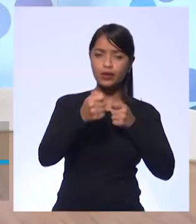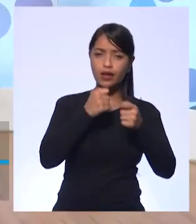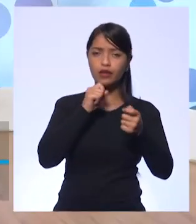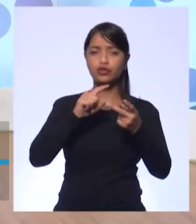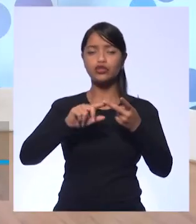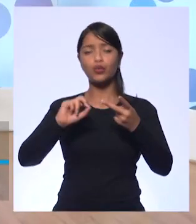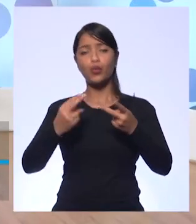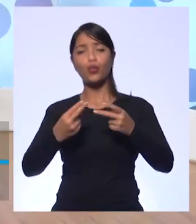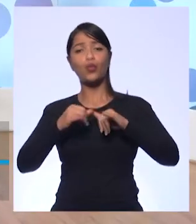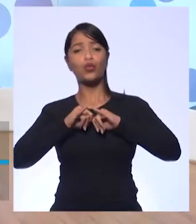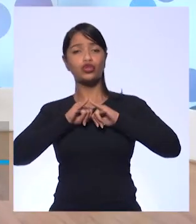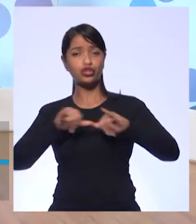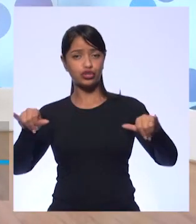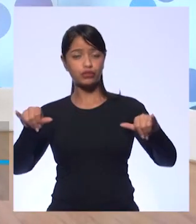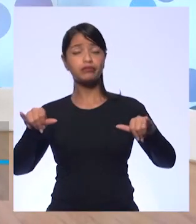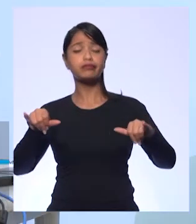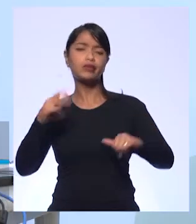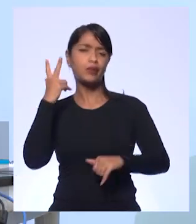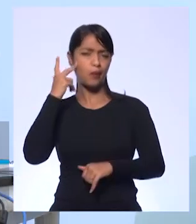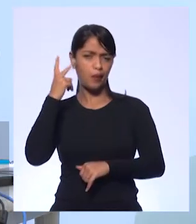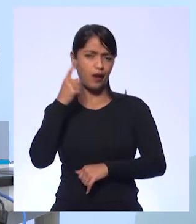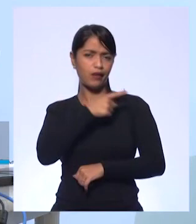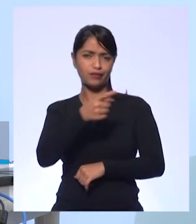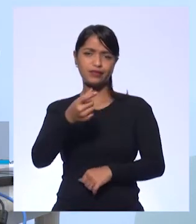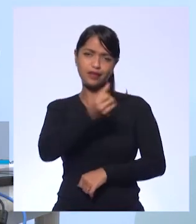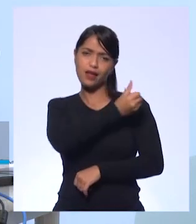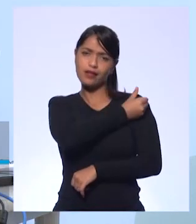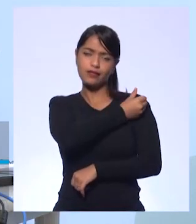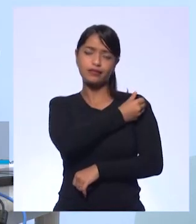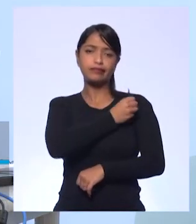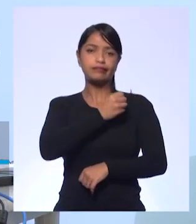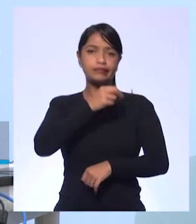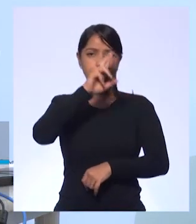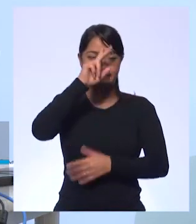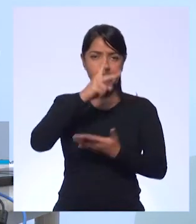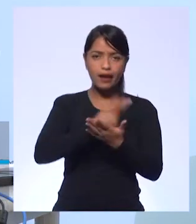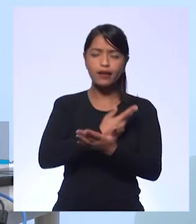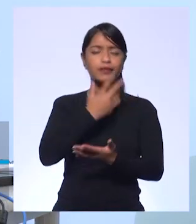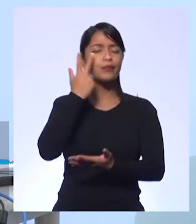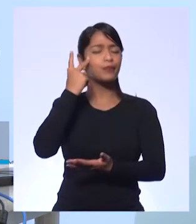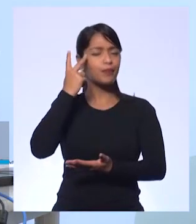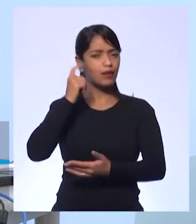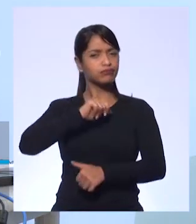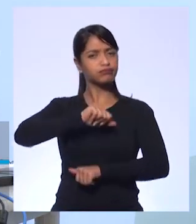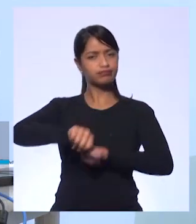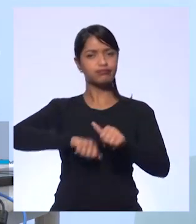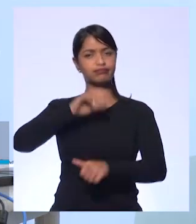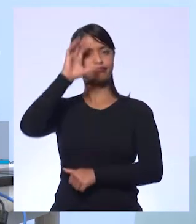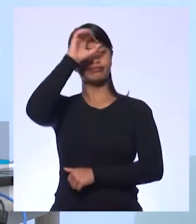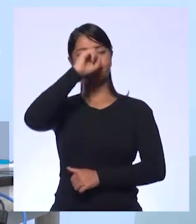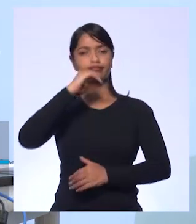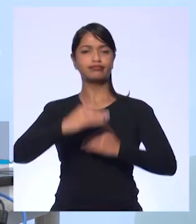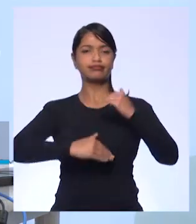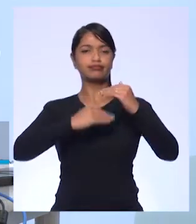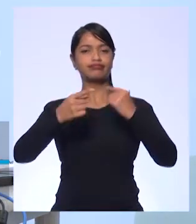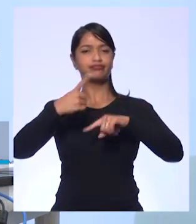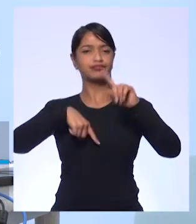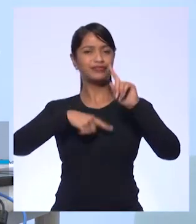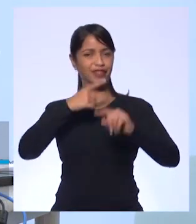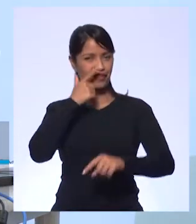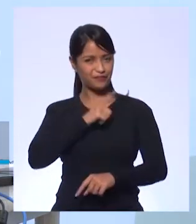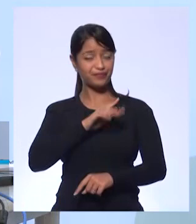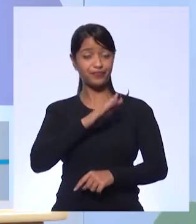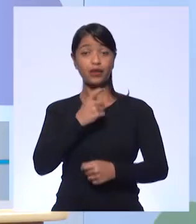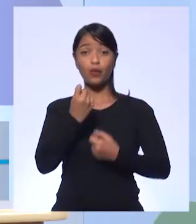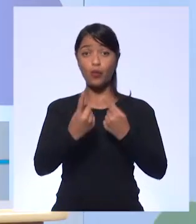estão no 6º ano, a gente vai estudar muito isso. Então, assim, errar faz parte da aprendizagem, tenho sempre isso em mente. Mas eu já estou vendo algumas respostas aqui, Mônica.